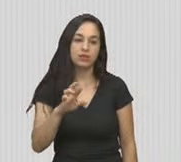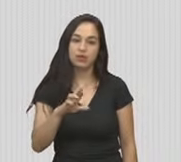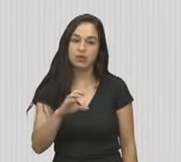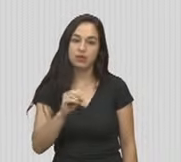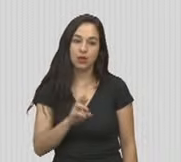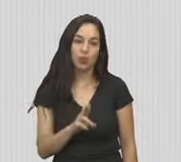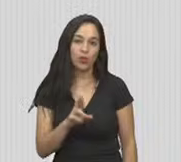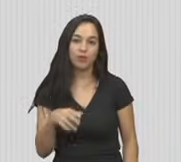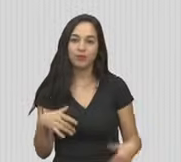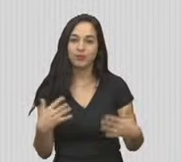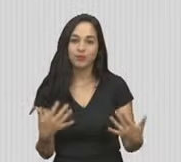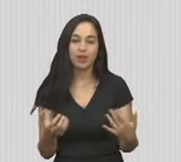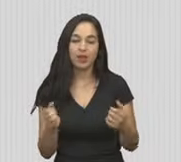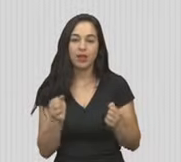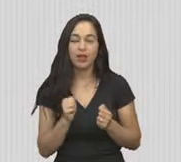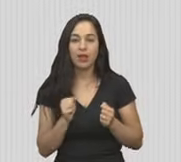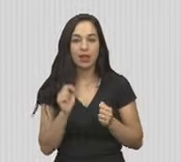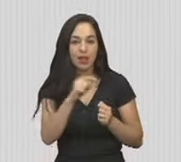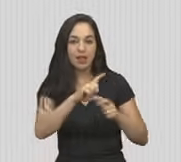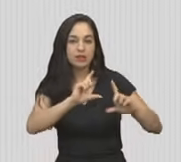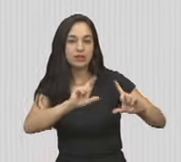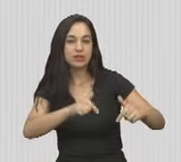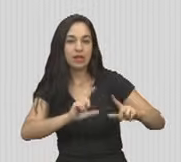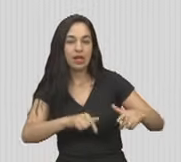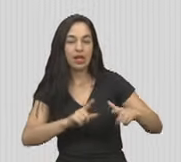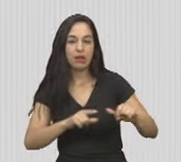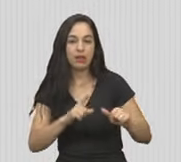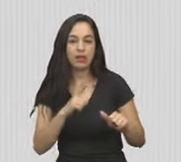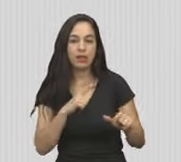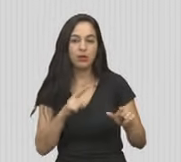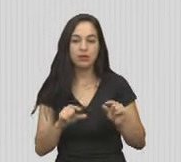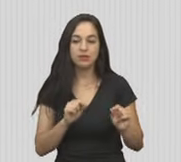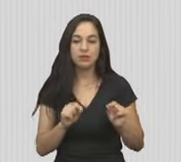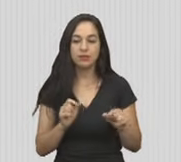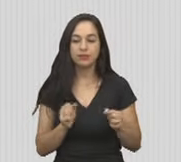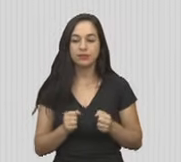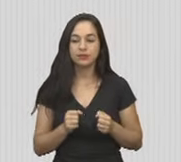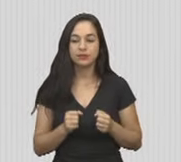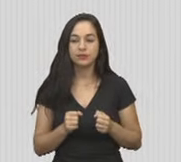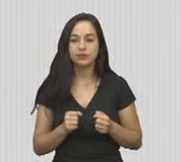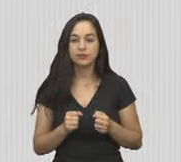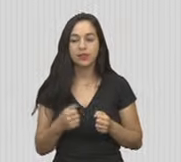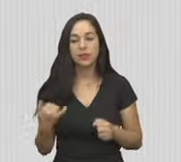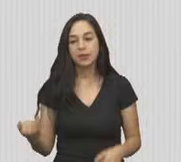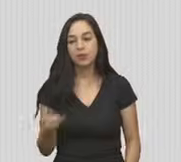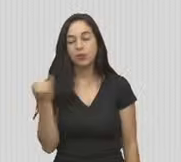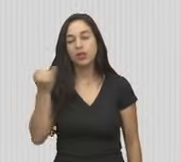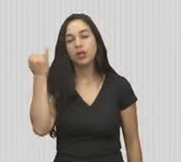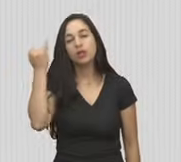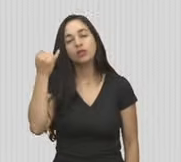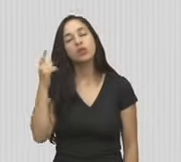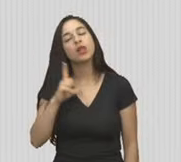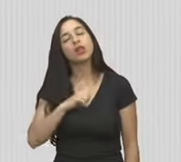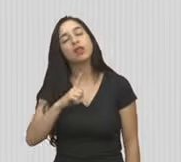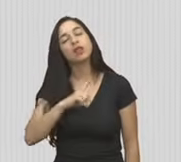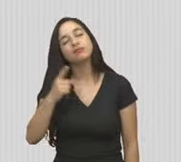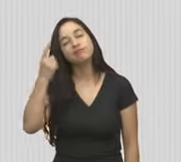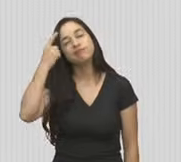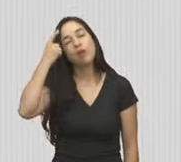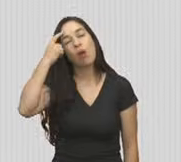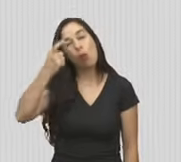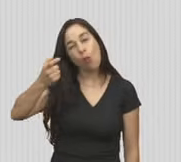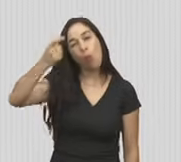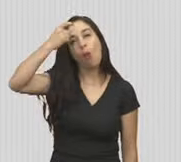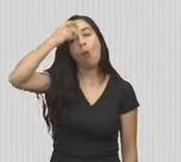Maga, pelas idas a Israel. E isso foi muito importante para que essa mentalidade da defesa,